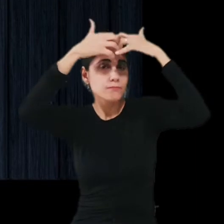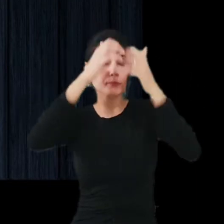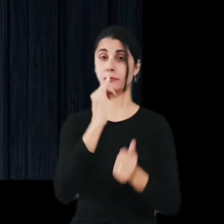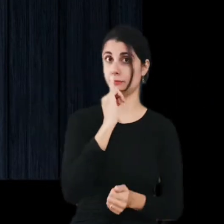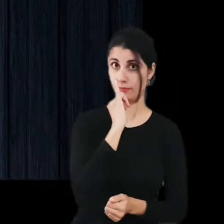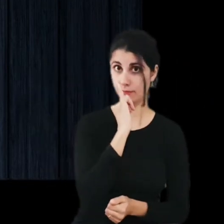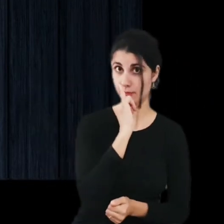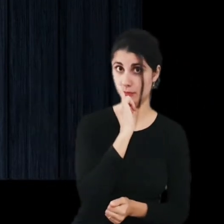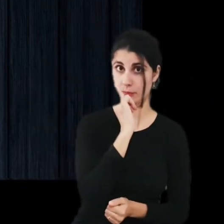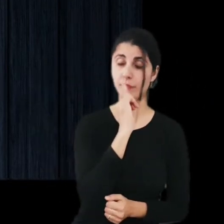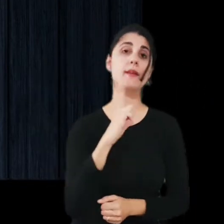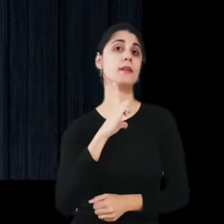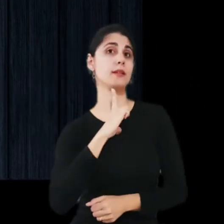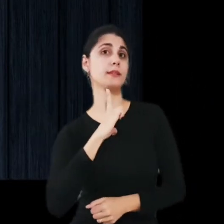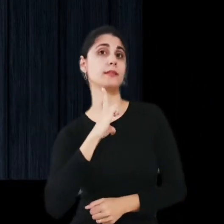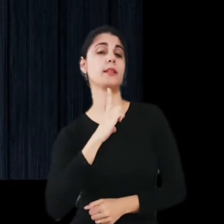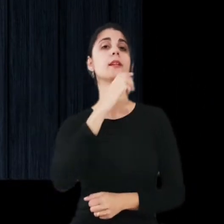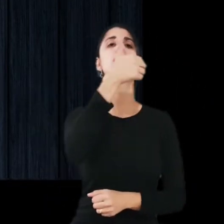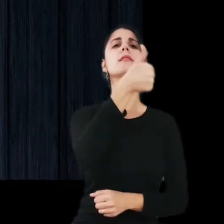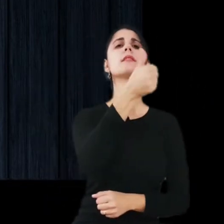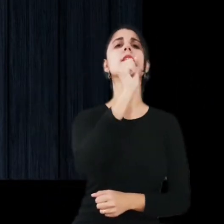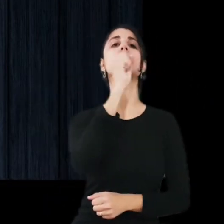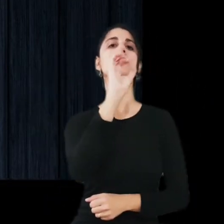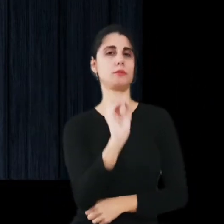exemplo, nós temos 180.